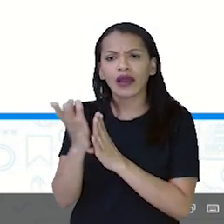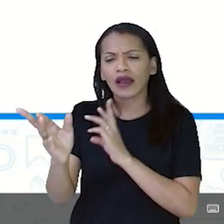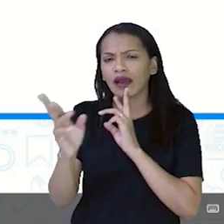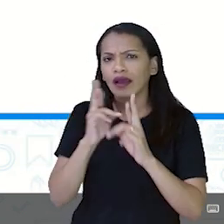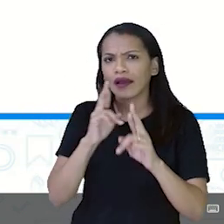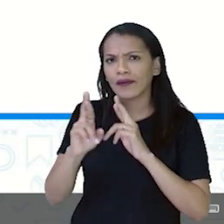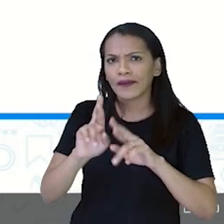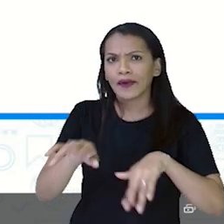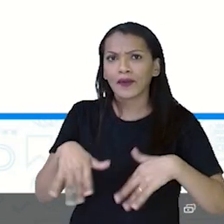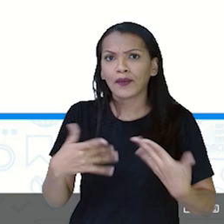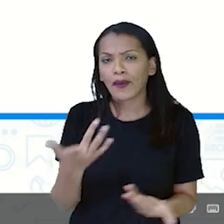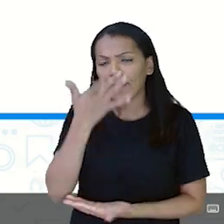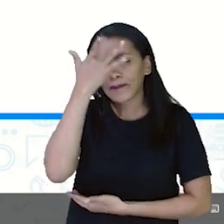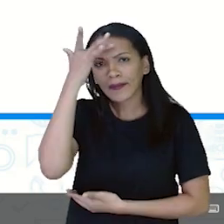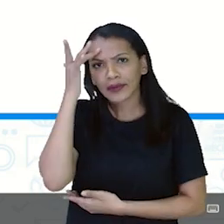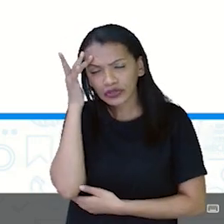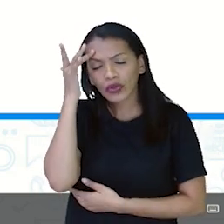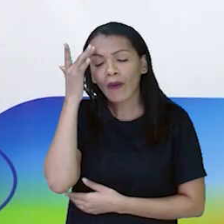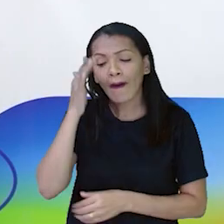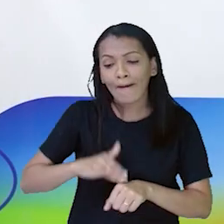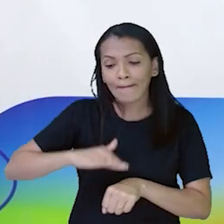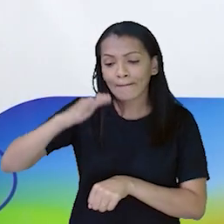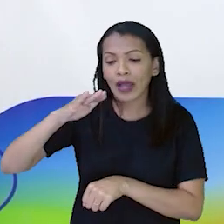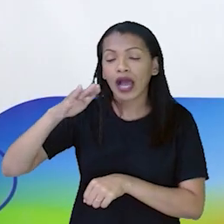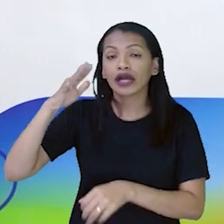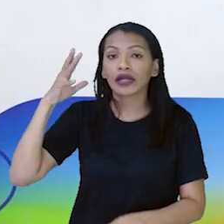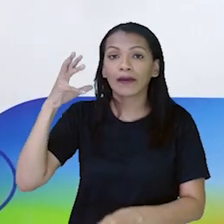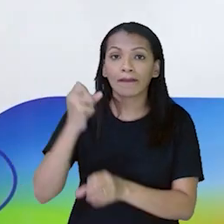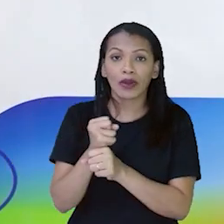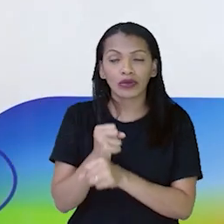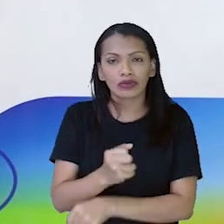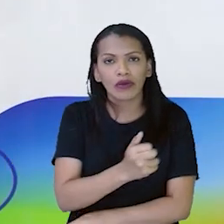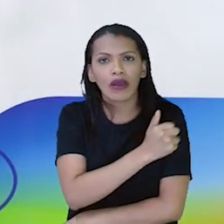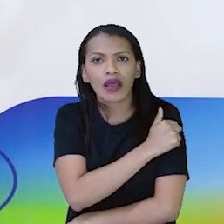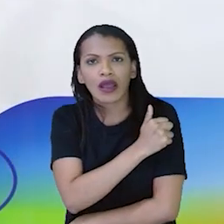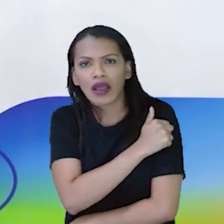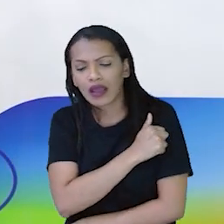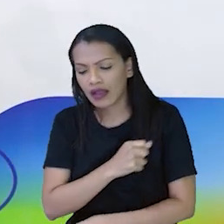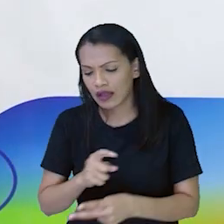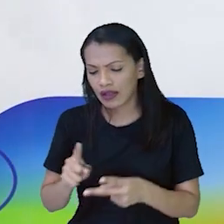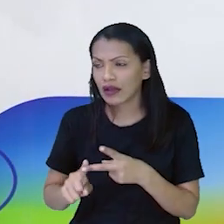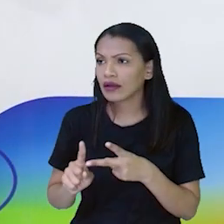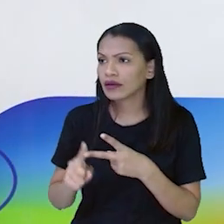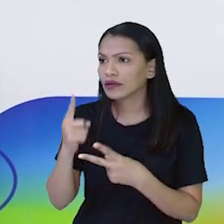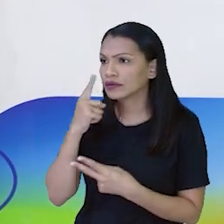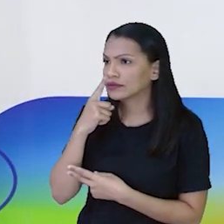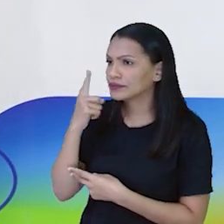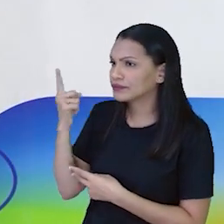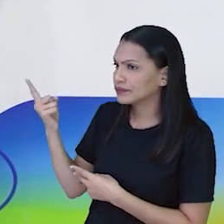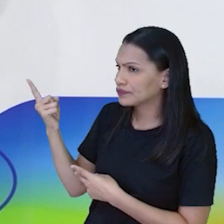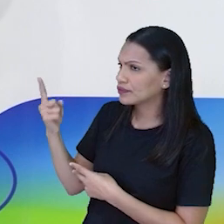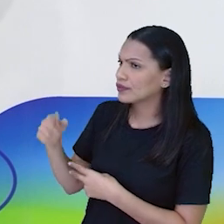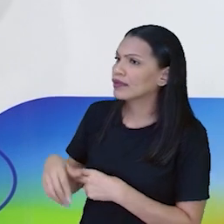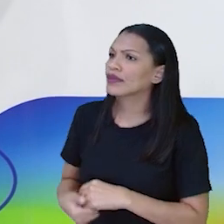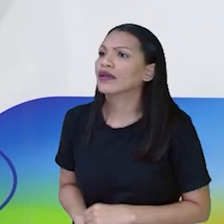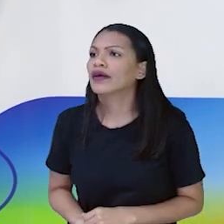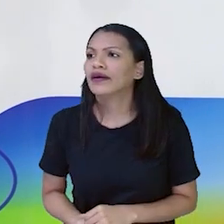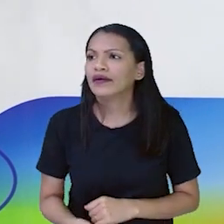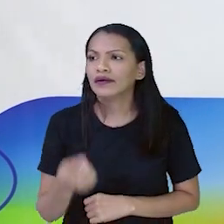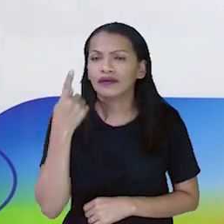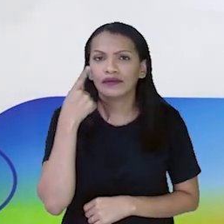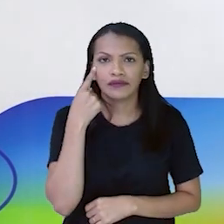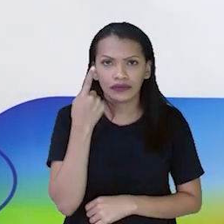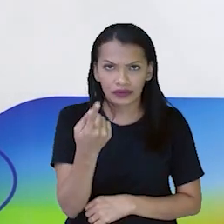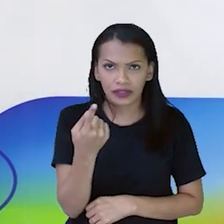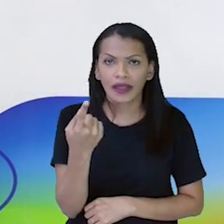quem marcou mais pontos. Os alunos e os pontos aqui estão trocados. Observe como